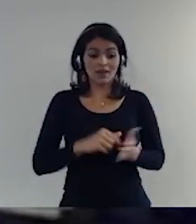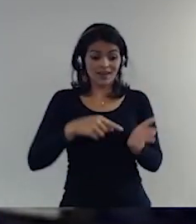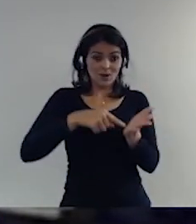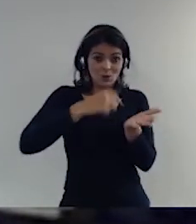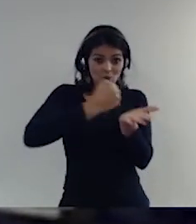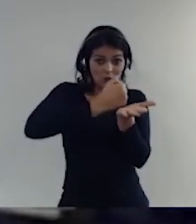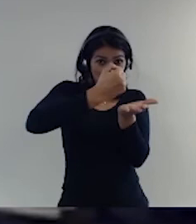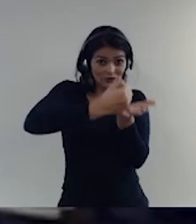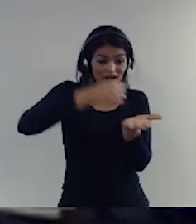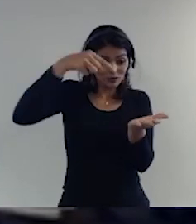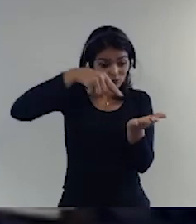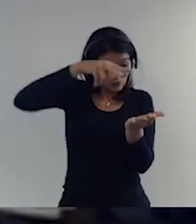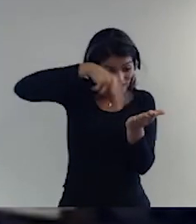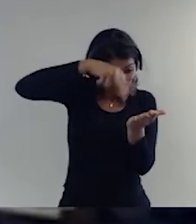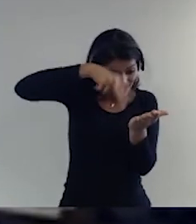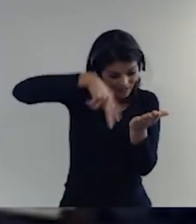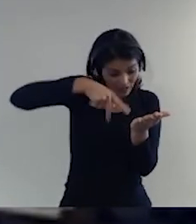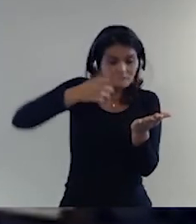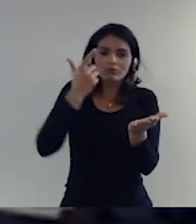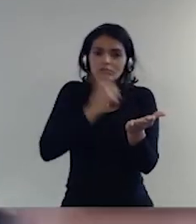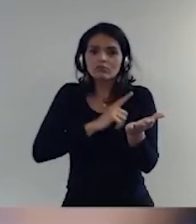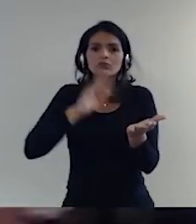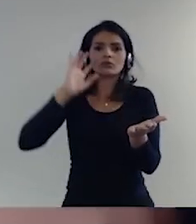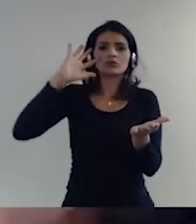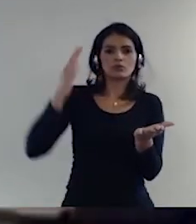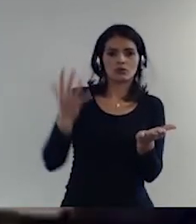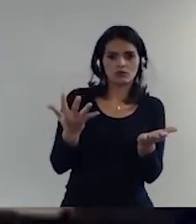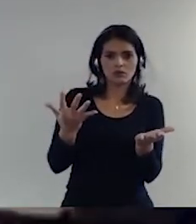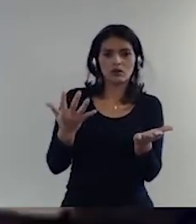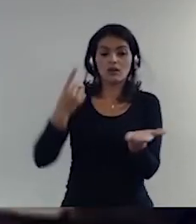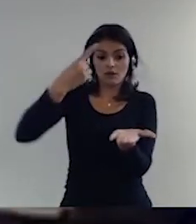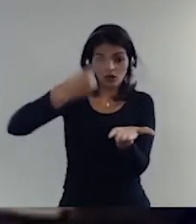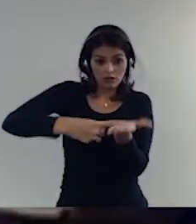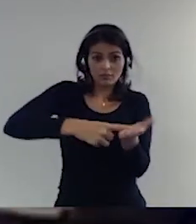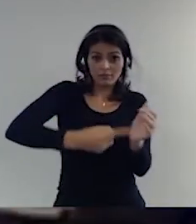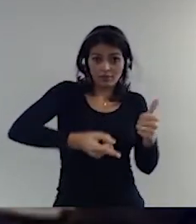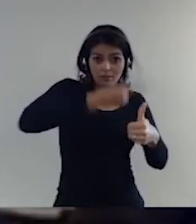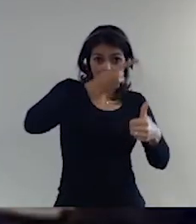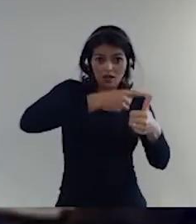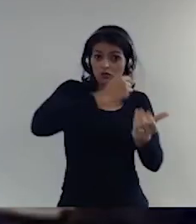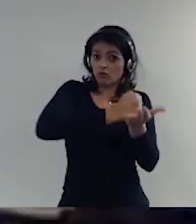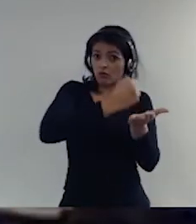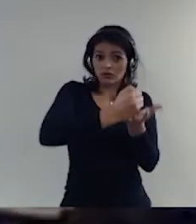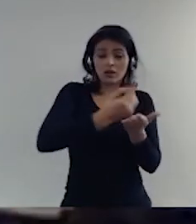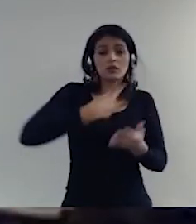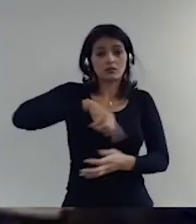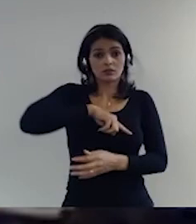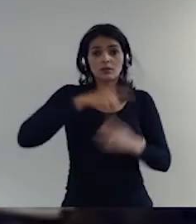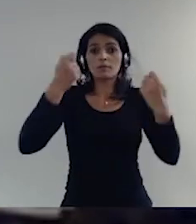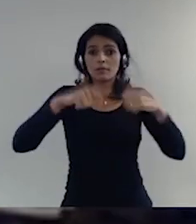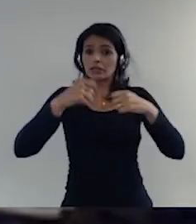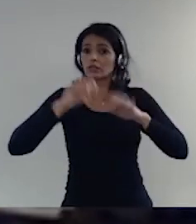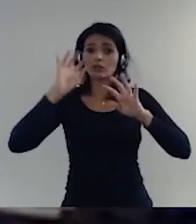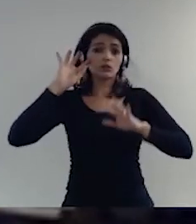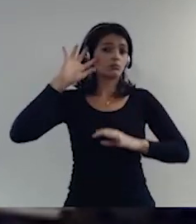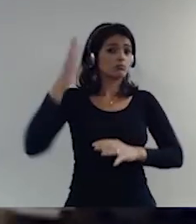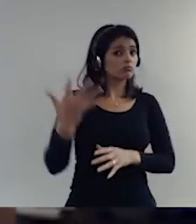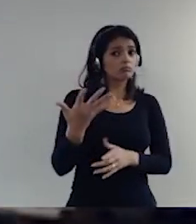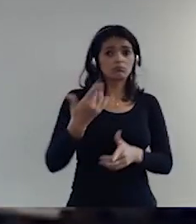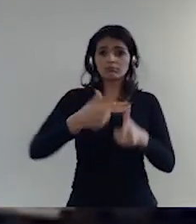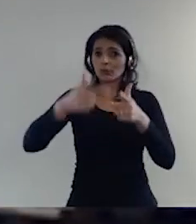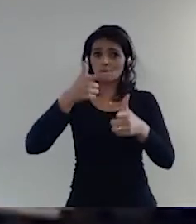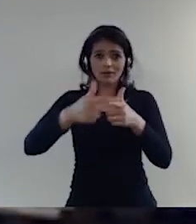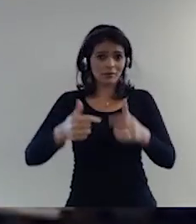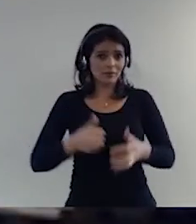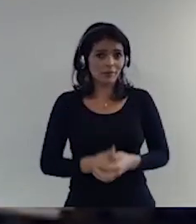vamos ter que encontrar a solução, é para ele, e tal como ele foi pactuado originariamente, que nós vamos ter de encontrar uma solução. Não